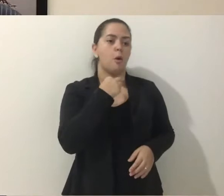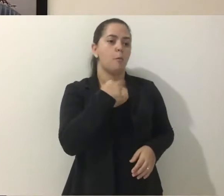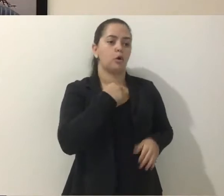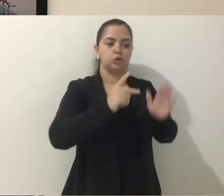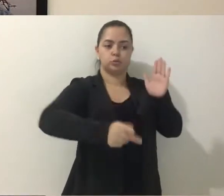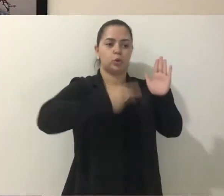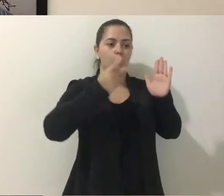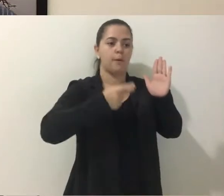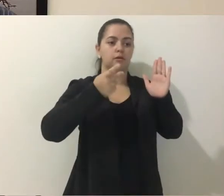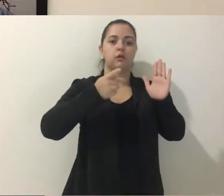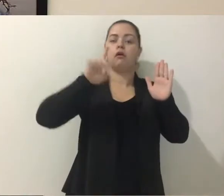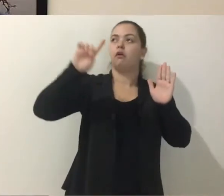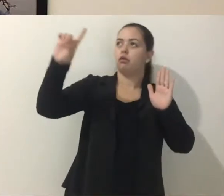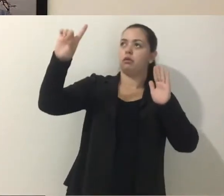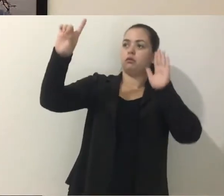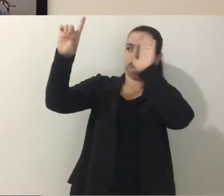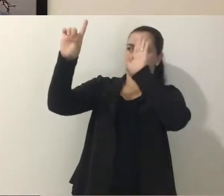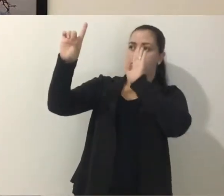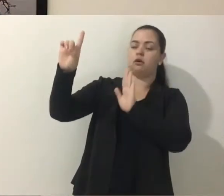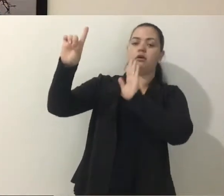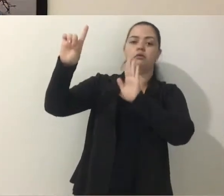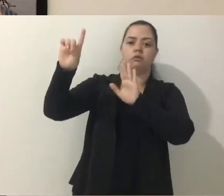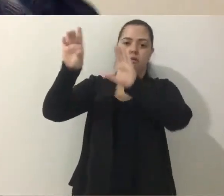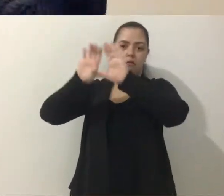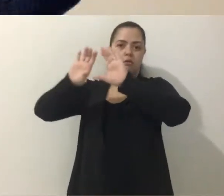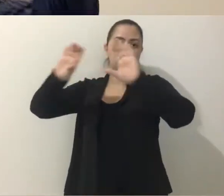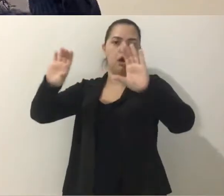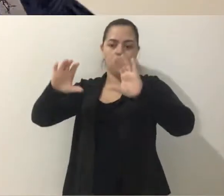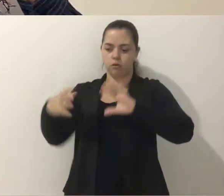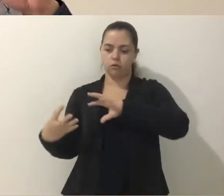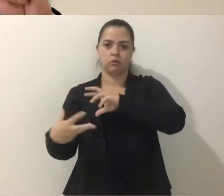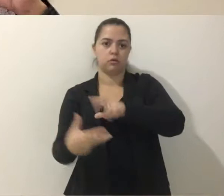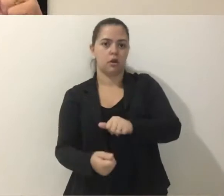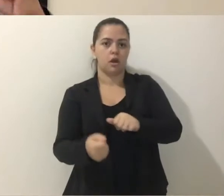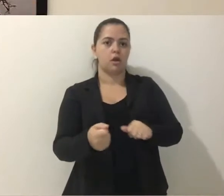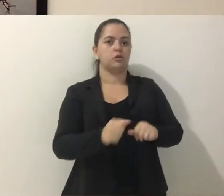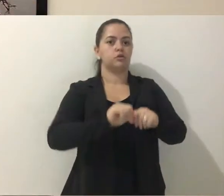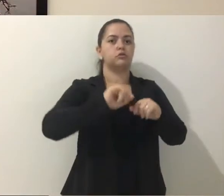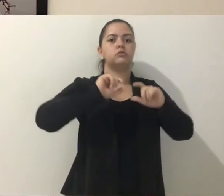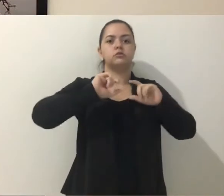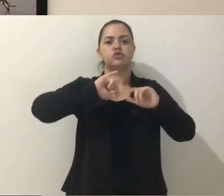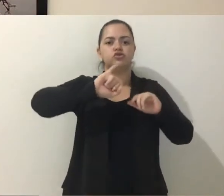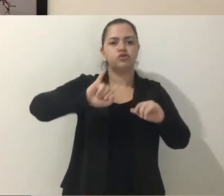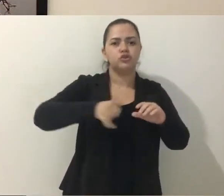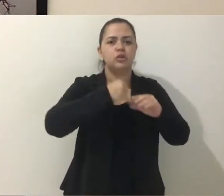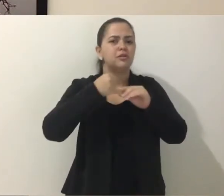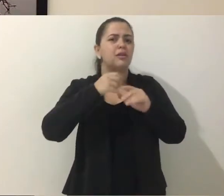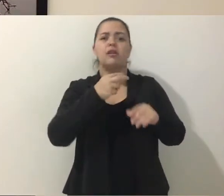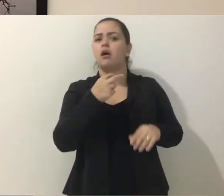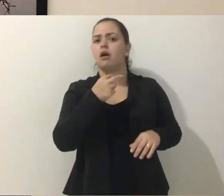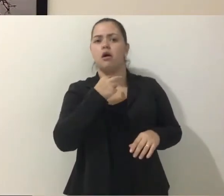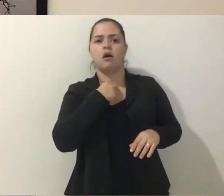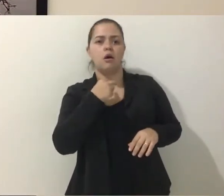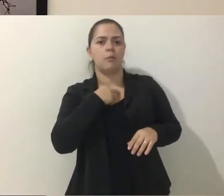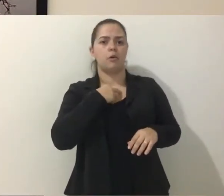céu, por ser o trono de Deus, nem pela terra, por ser o estrado de seus pés, nem por Jerusalém, por ser a cidade do grande rei. Não jure pela sua